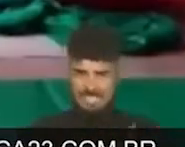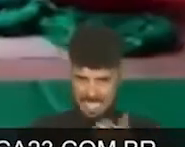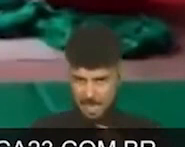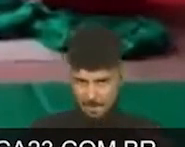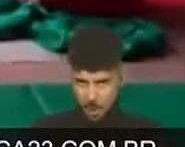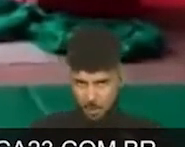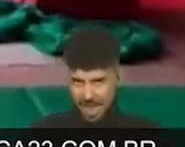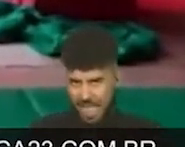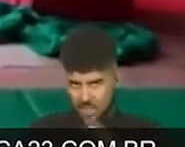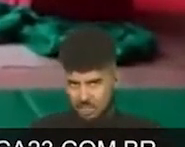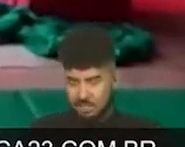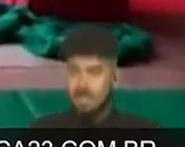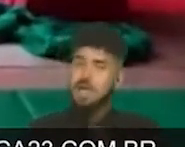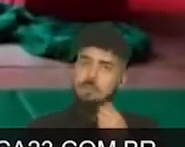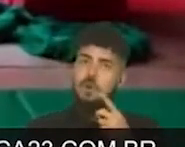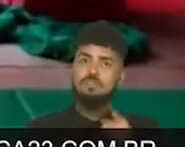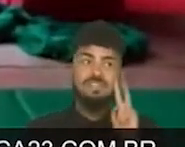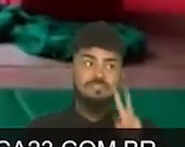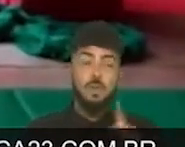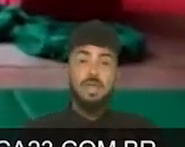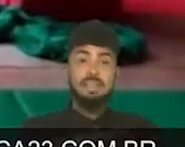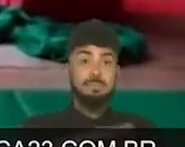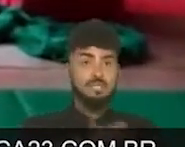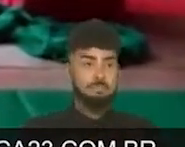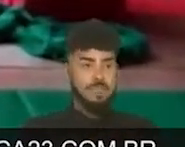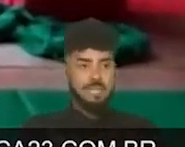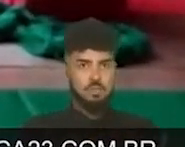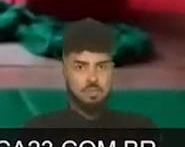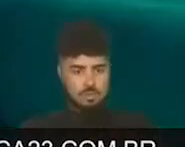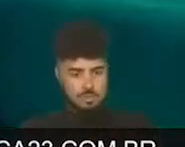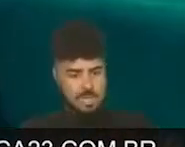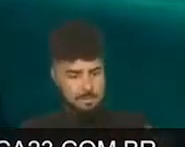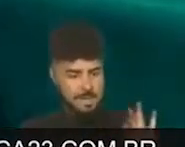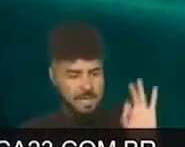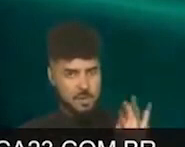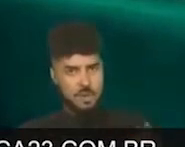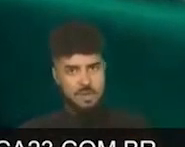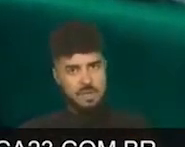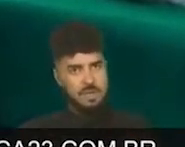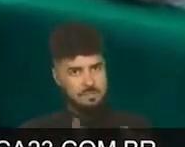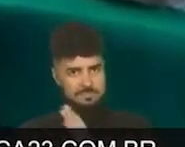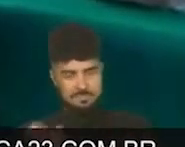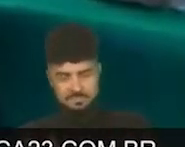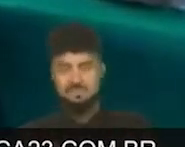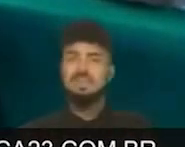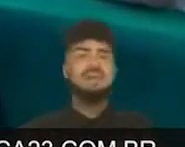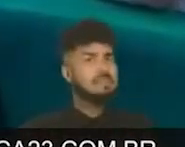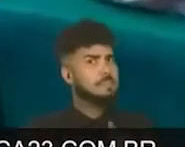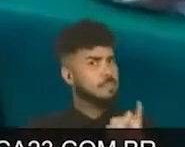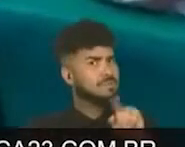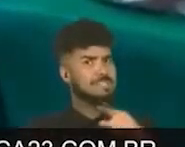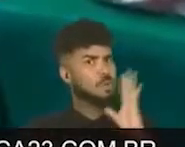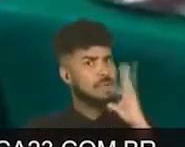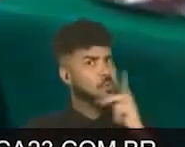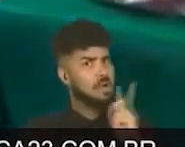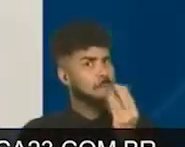Correios, é sempre bom dar uma olhada nos limites de peso e tamanho que a empresa aceita para a postagem. E também é importante não demorar muito para